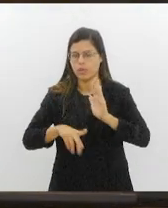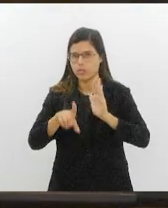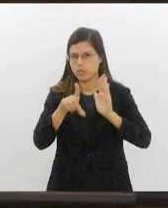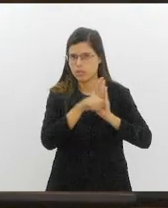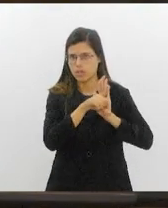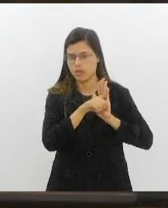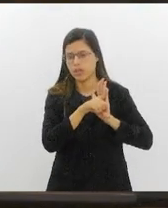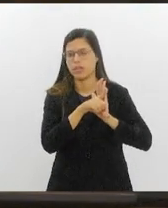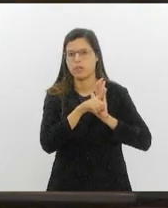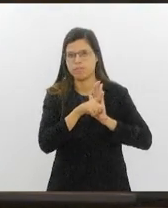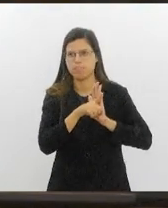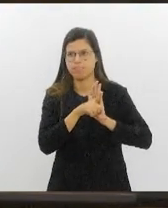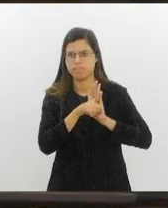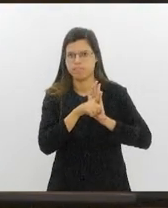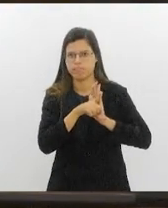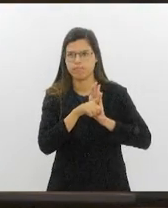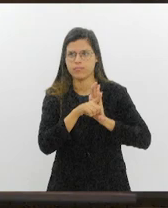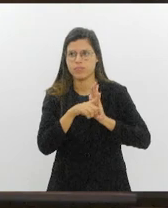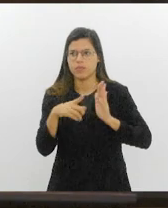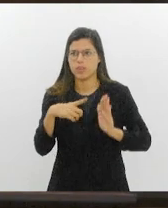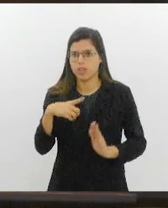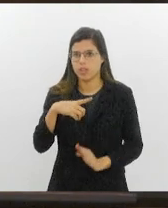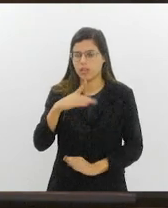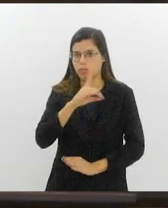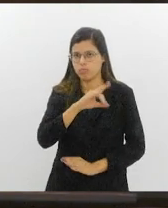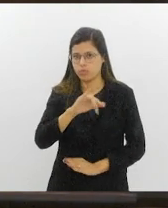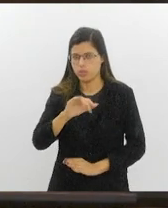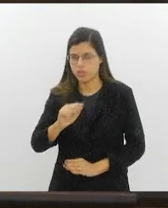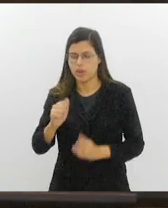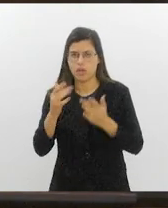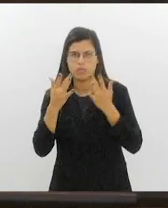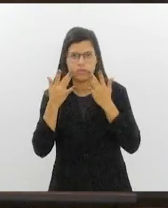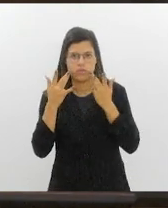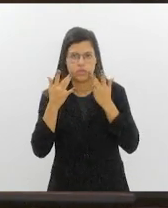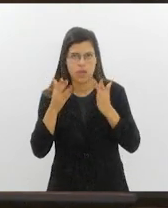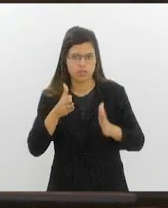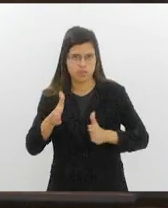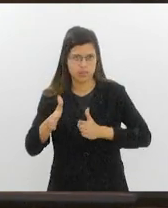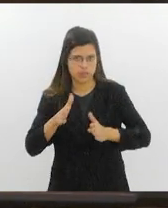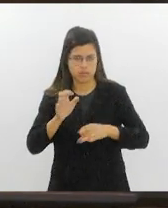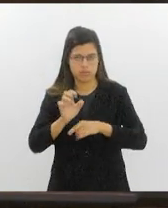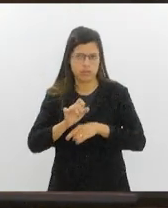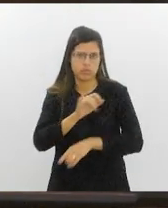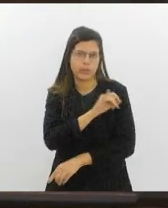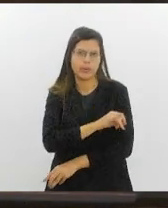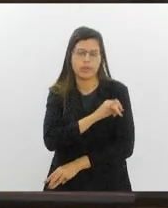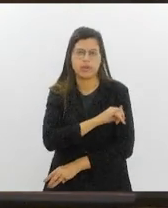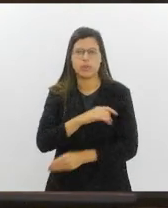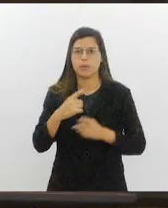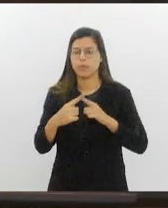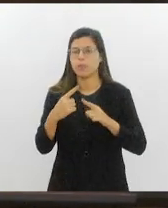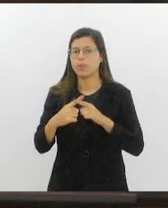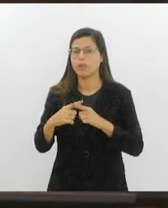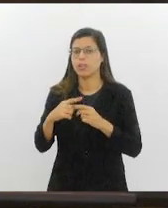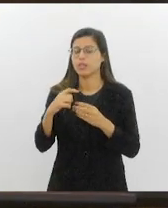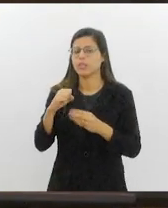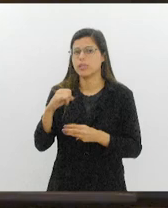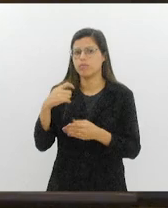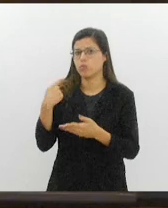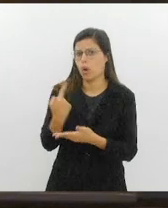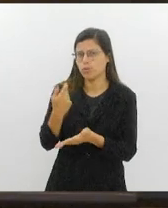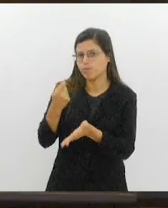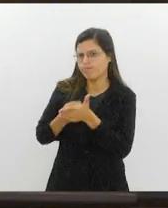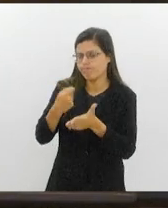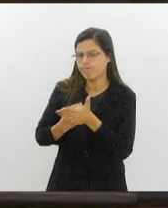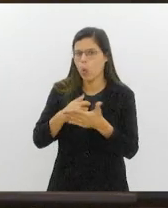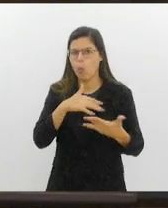que tem o dia do teatro acessível no estado do Rio de Janeiro, exatamente, que eu acho que se a gente está lutando por um mundo melhor, o mundo tem que ser